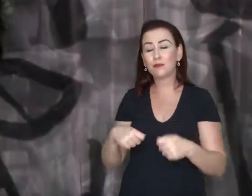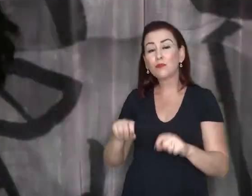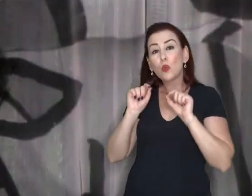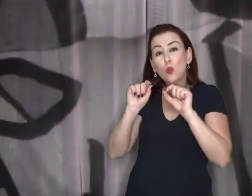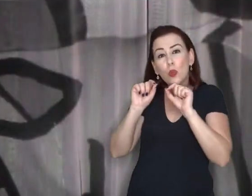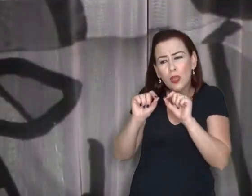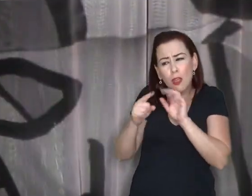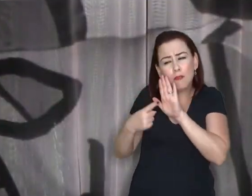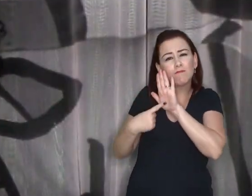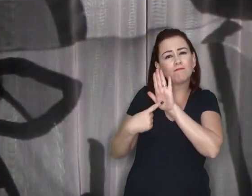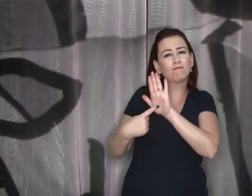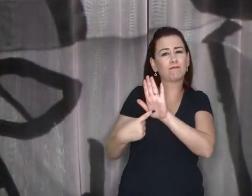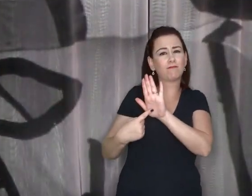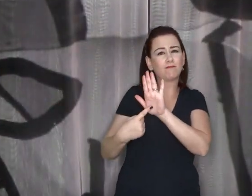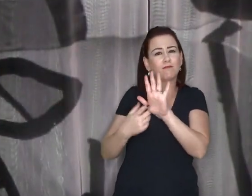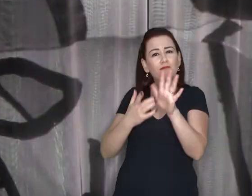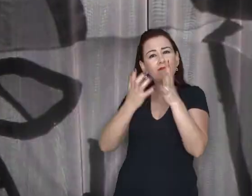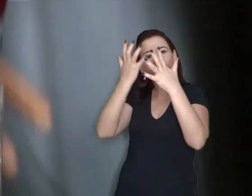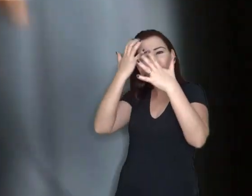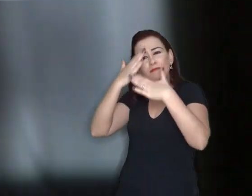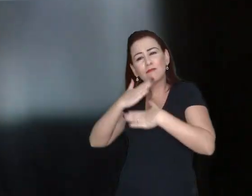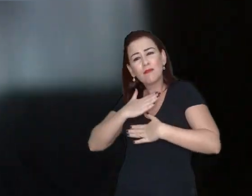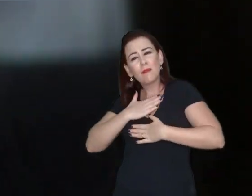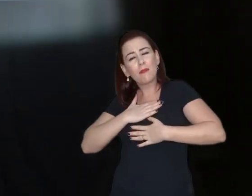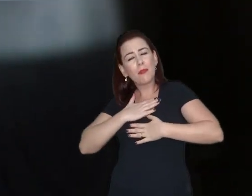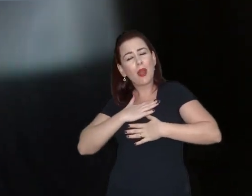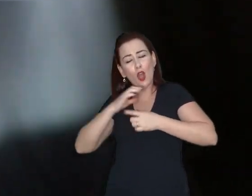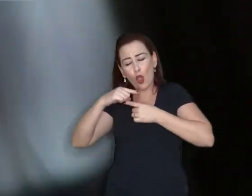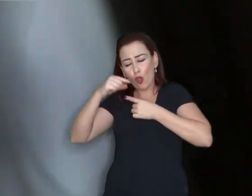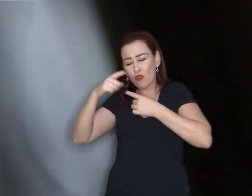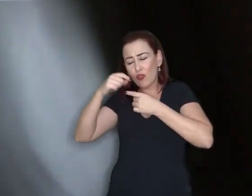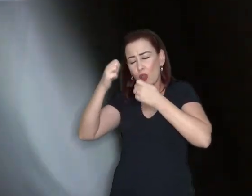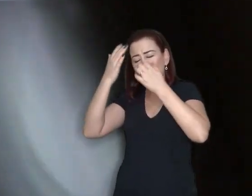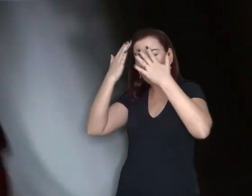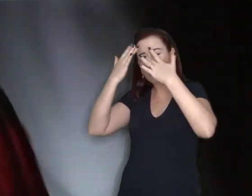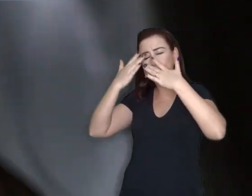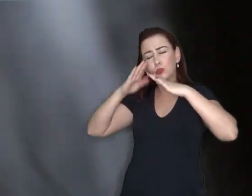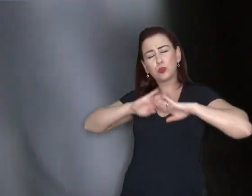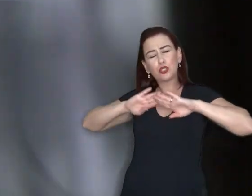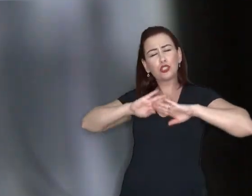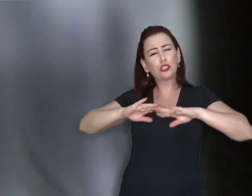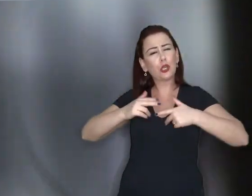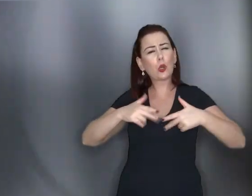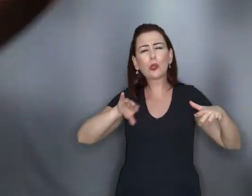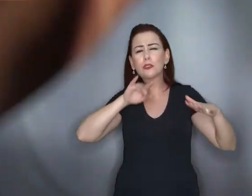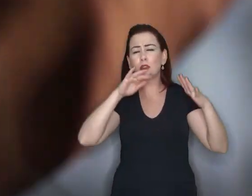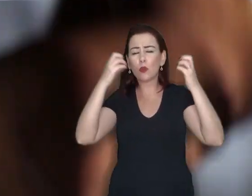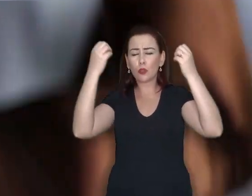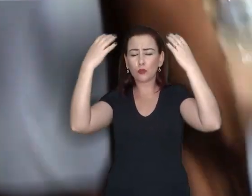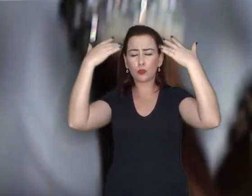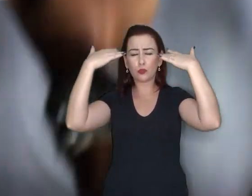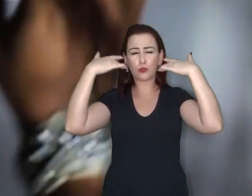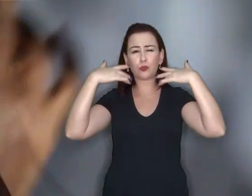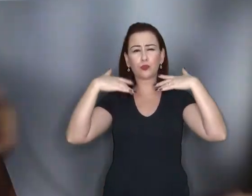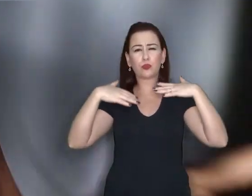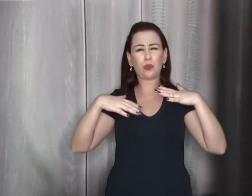Joana receitou banho de arruda, chá pra